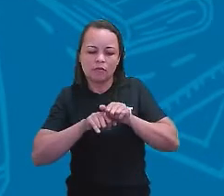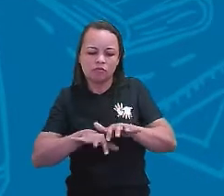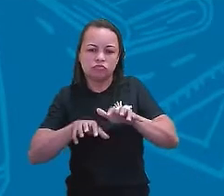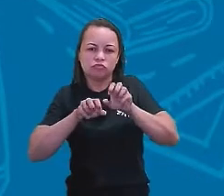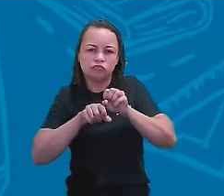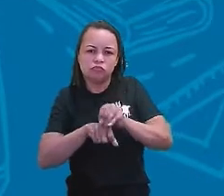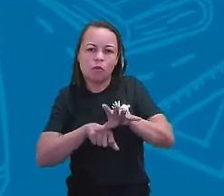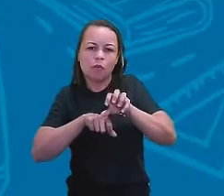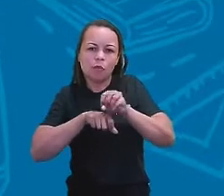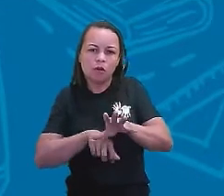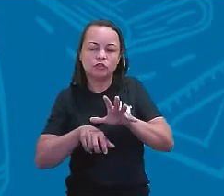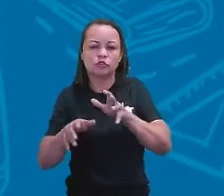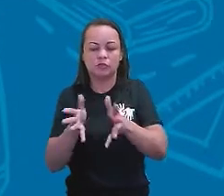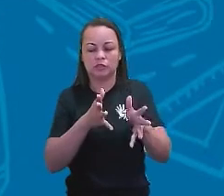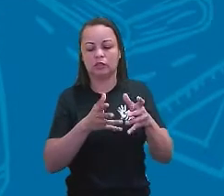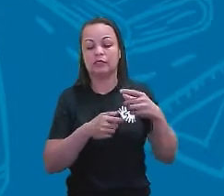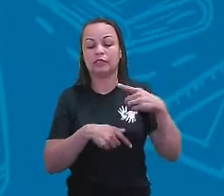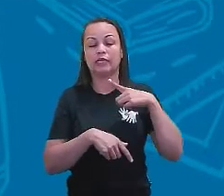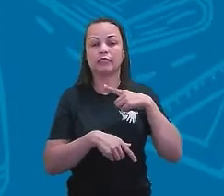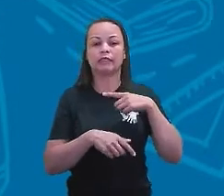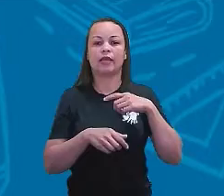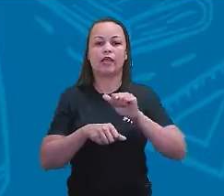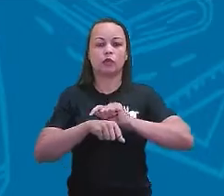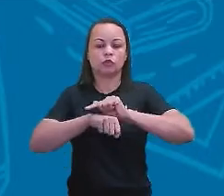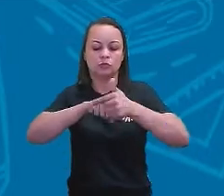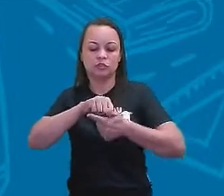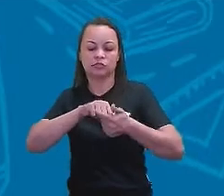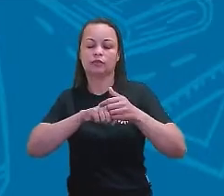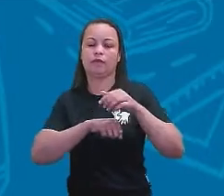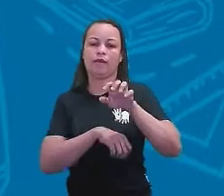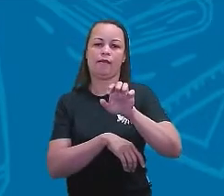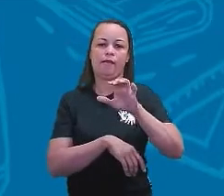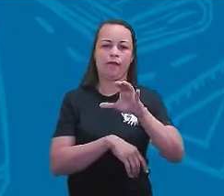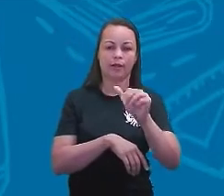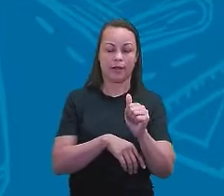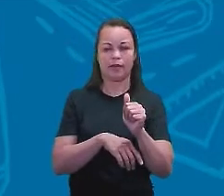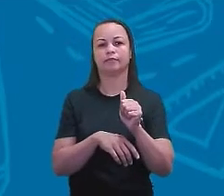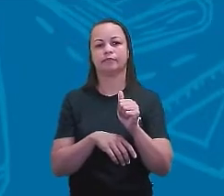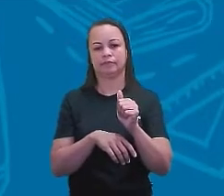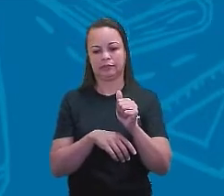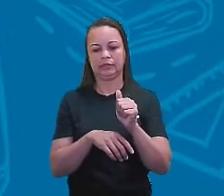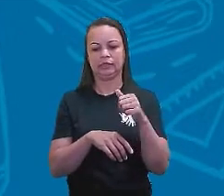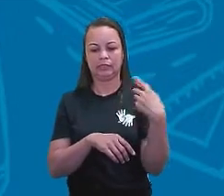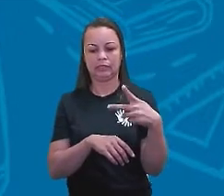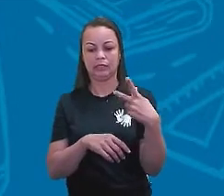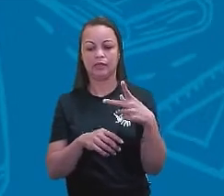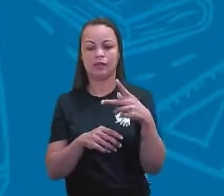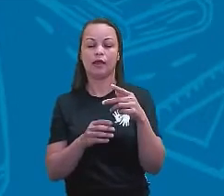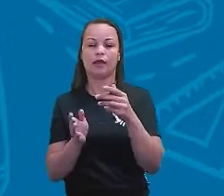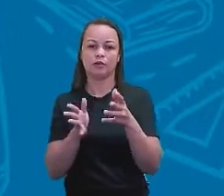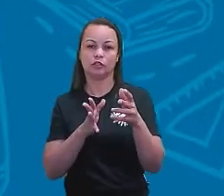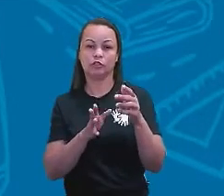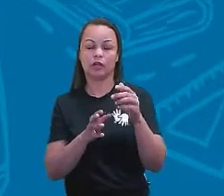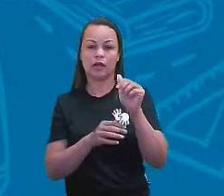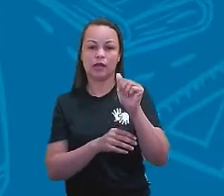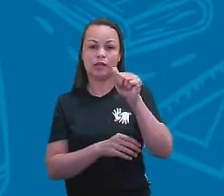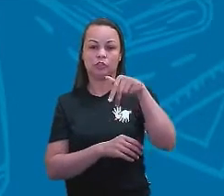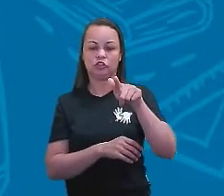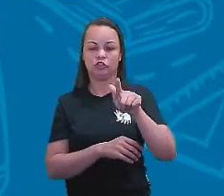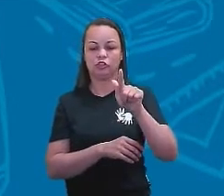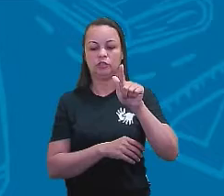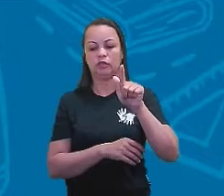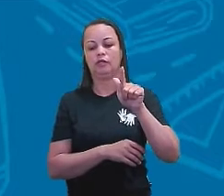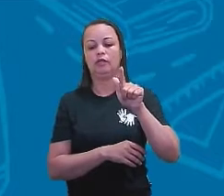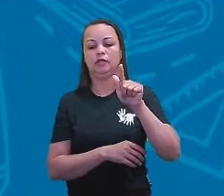substância chamada, um hormônio chamado de ECA, que é enzima conversora da anginotensina. Então, essa enzima,